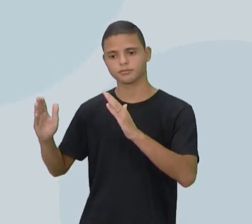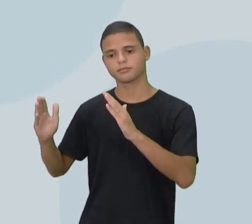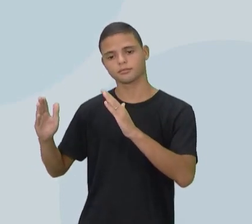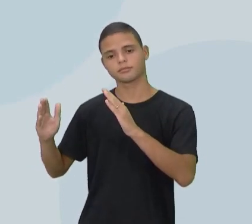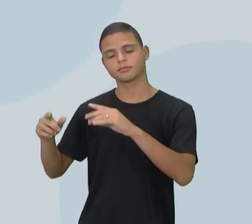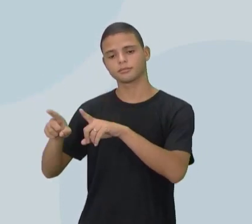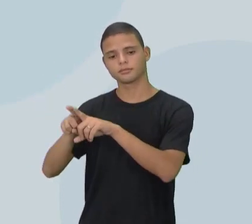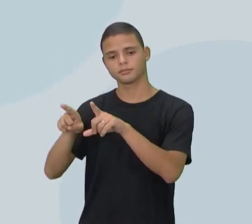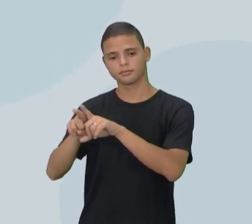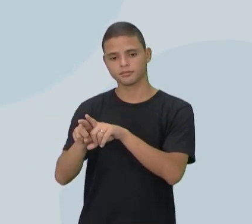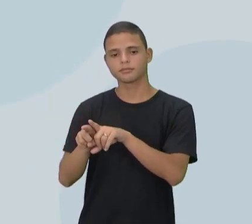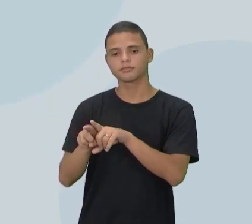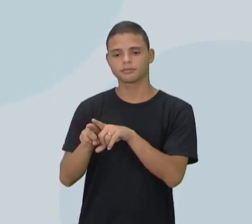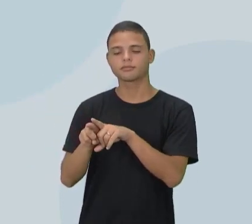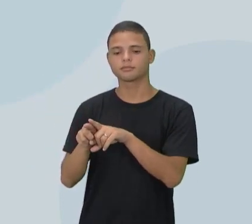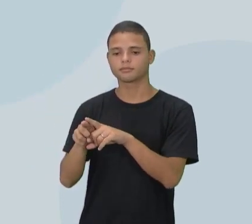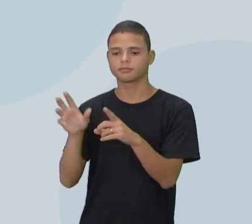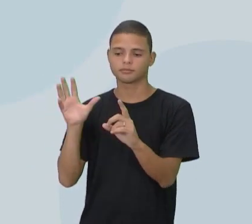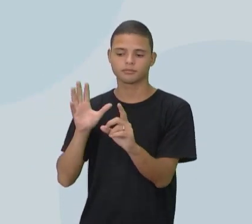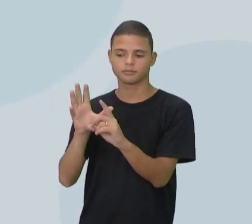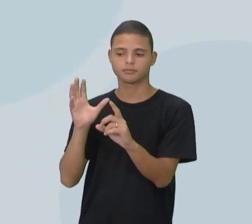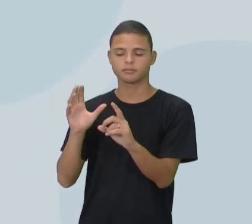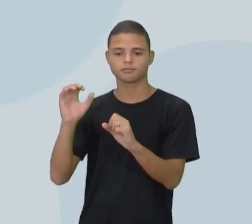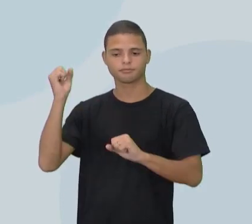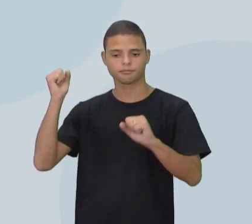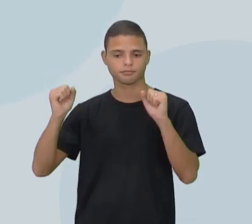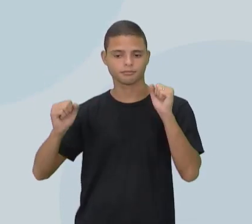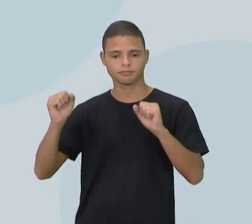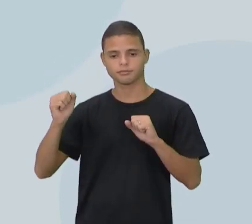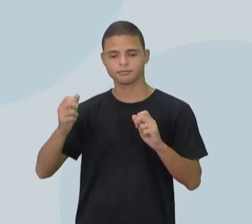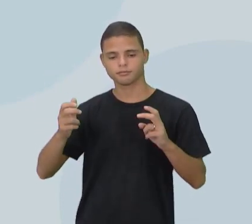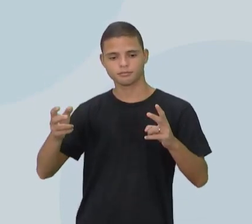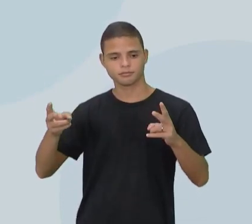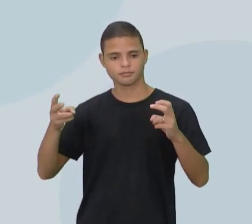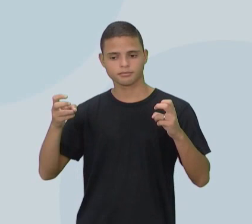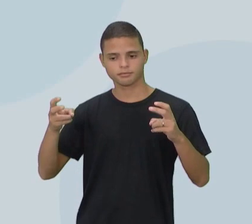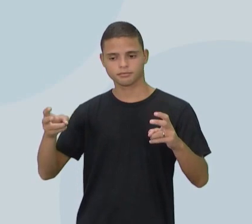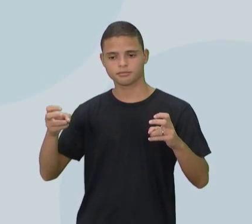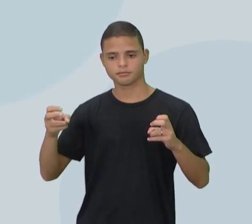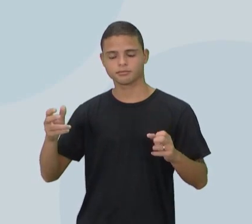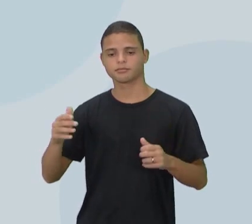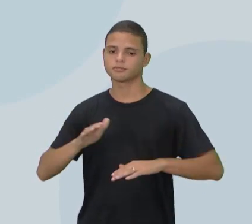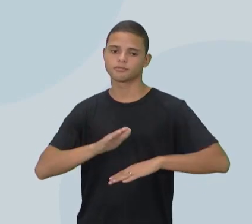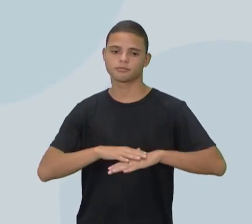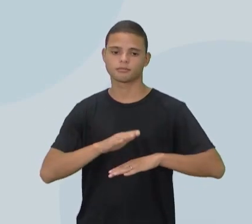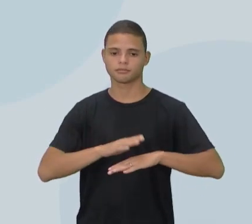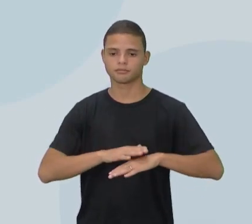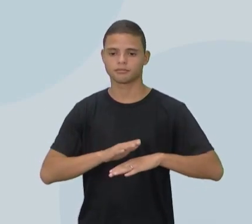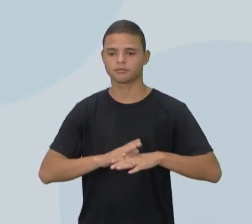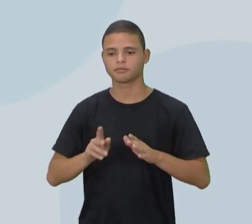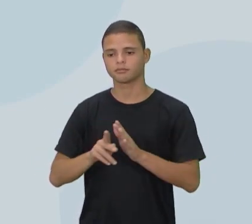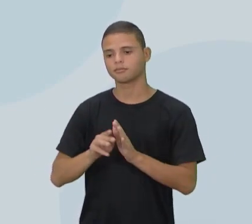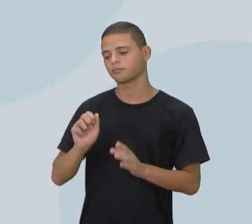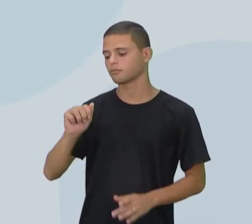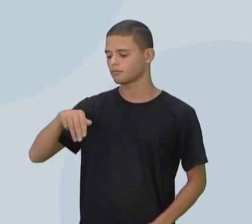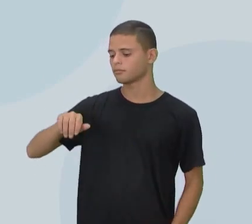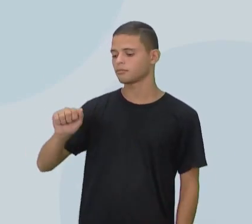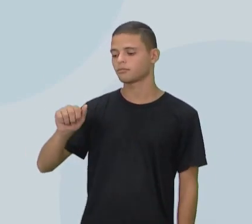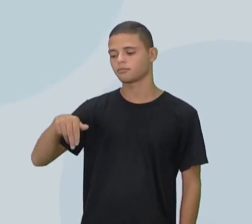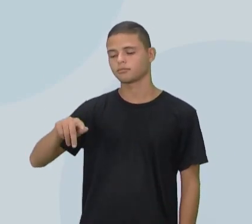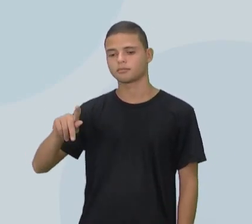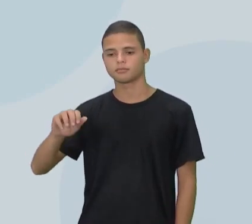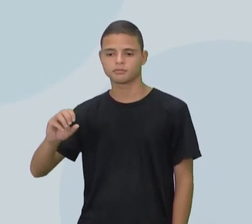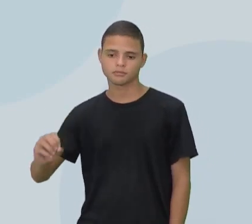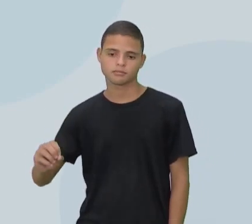e também efluentes industriais. Quer dizer, então percebe que o manuseio do amianto, né, por